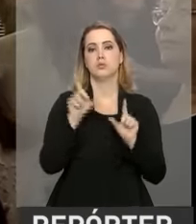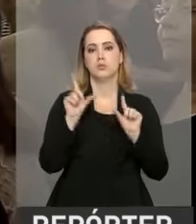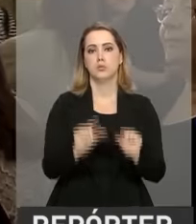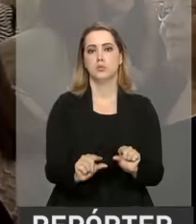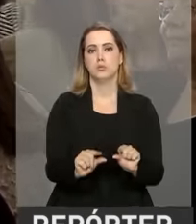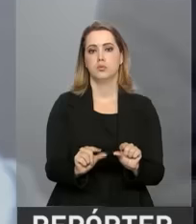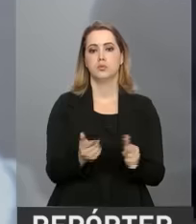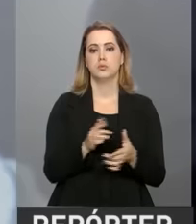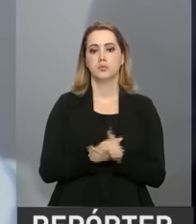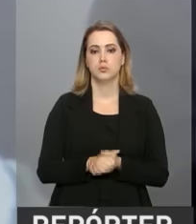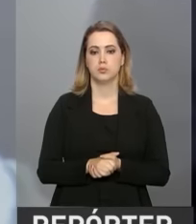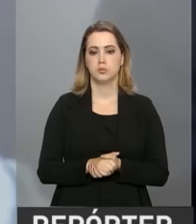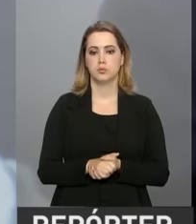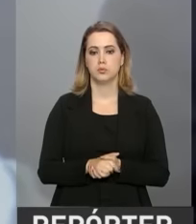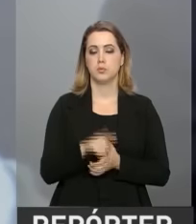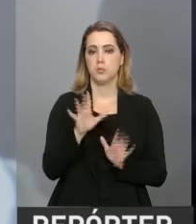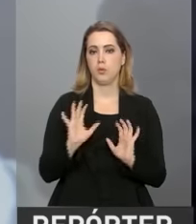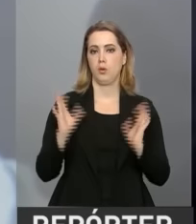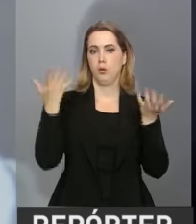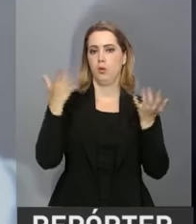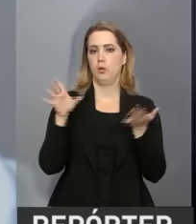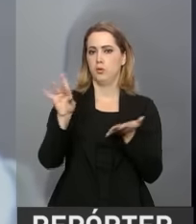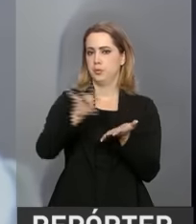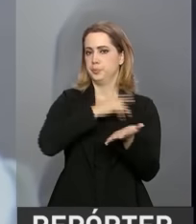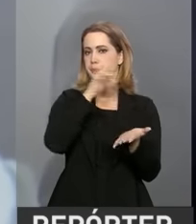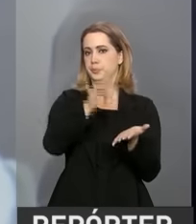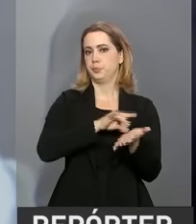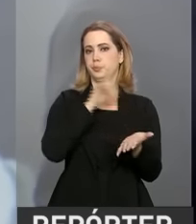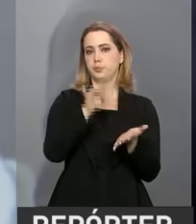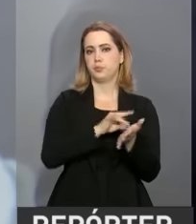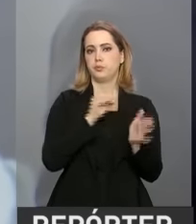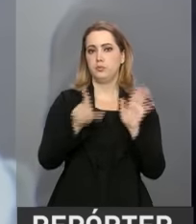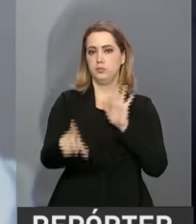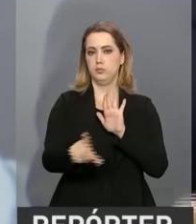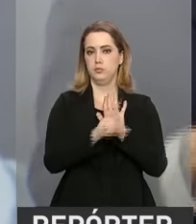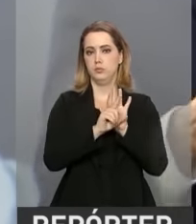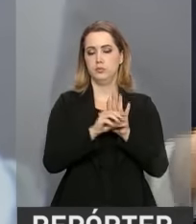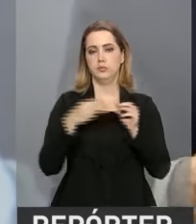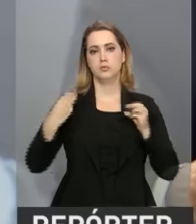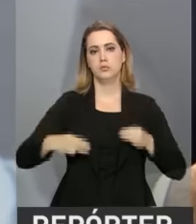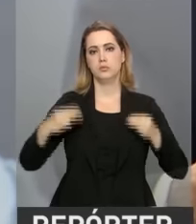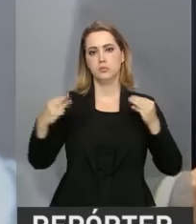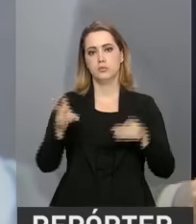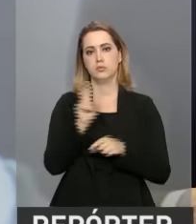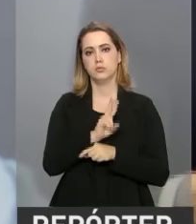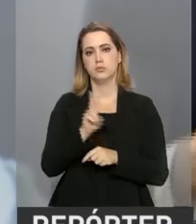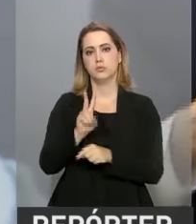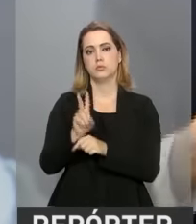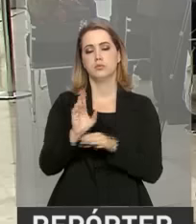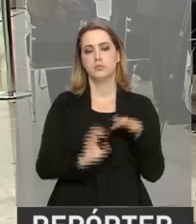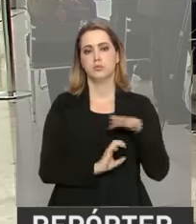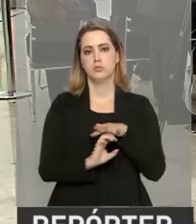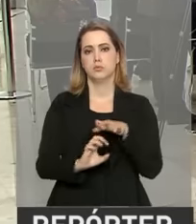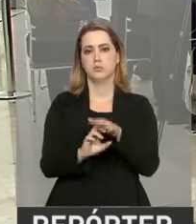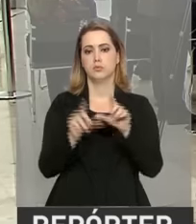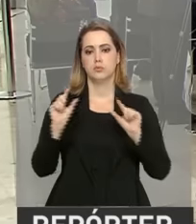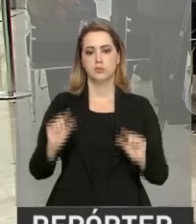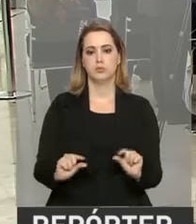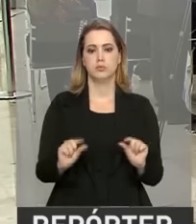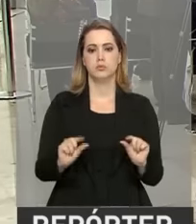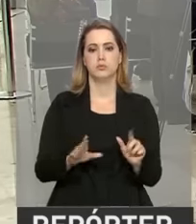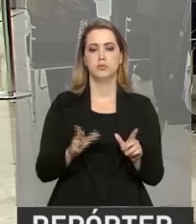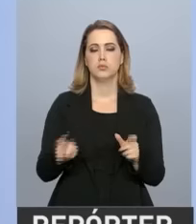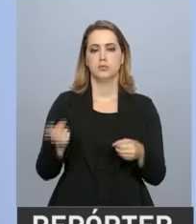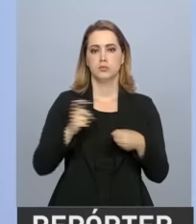seja menor. Durante a cerimônia de sanção das leis, o ministro da Fazenda destacou o papel dos microempreendedores na recuperação